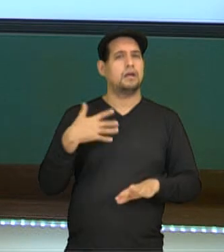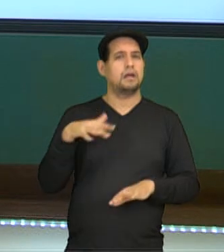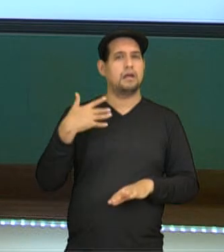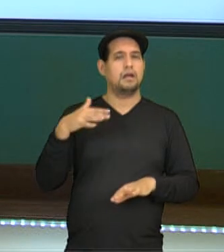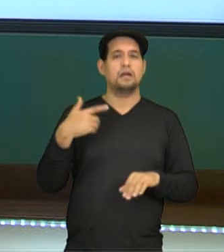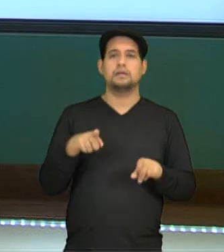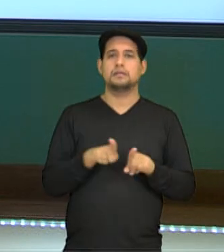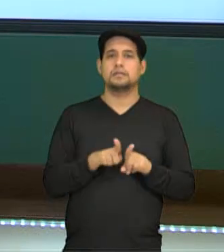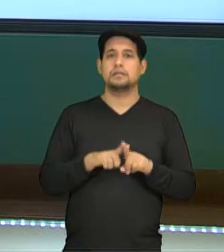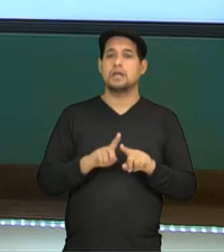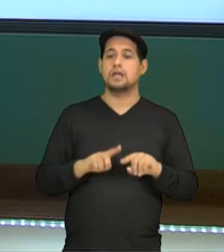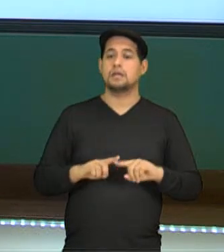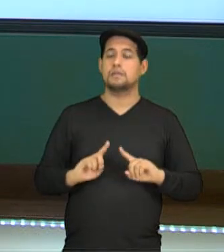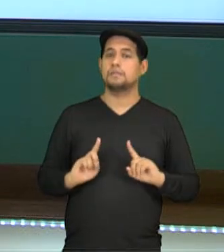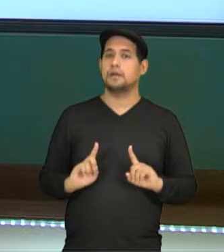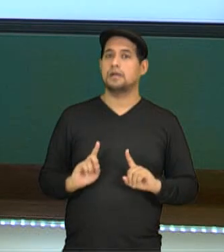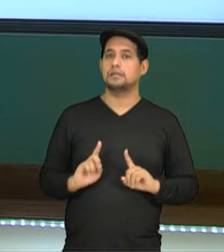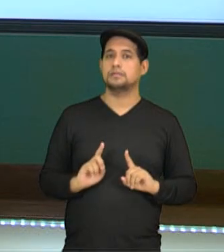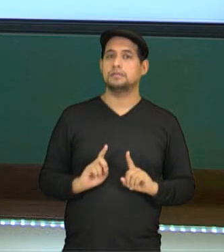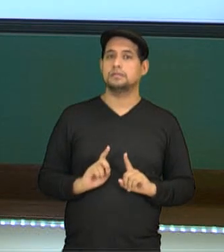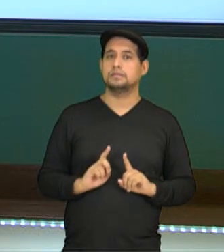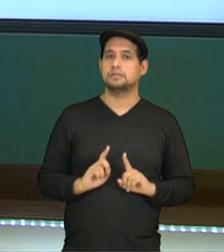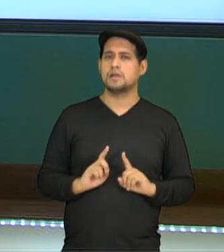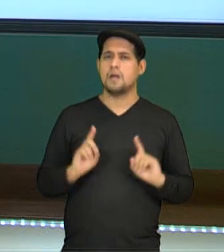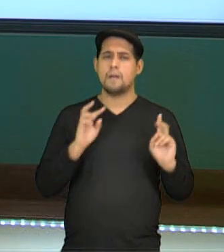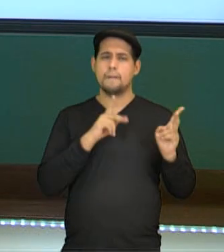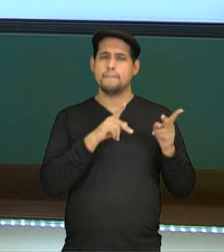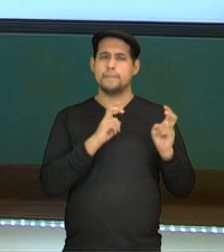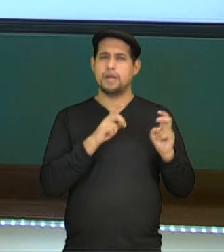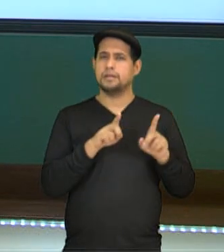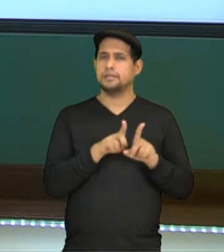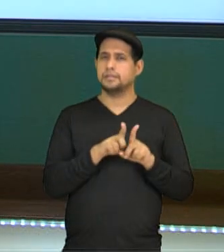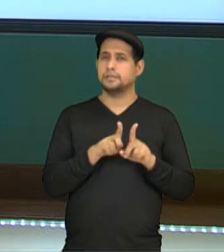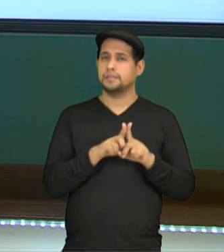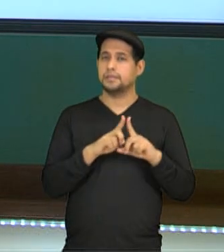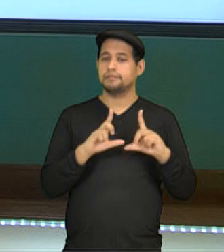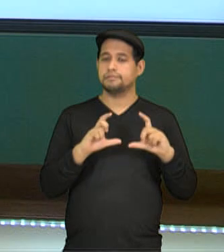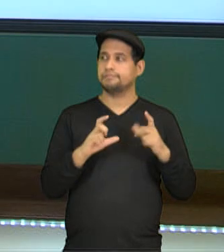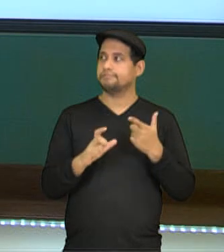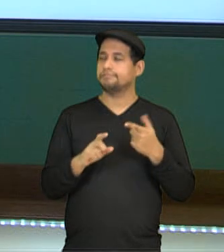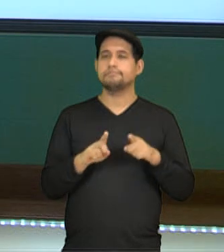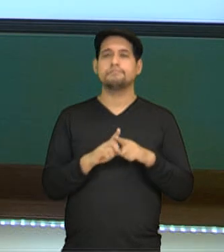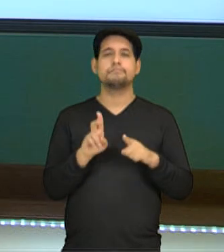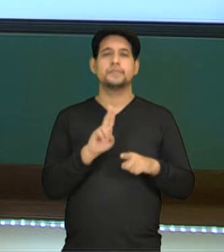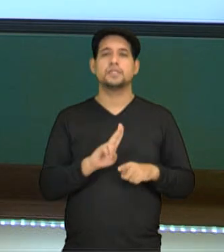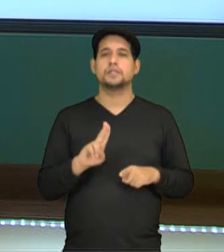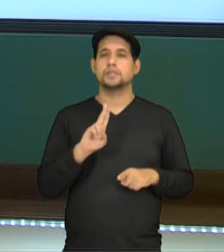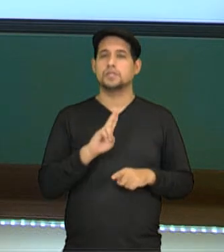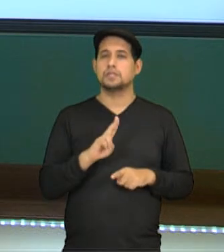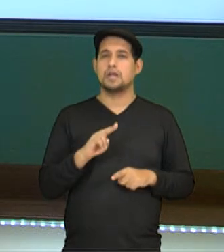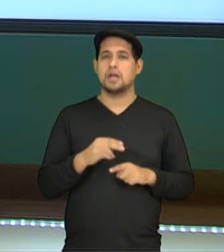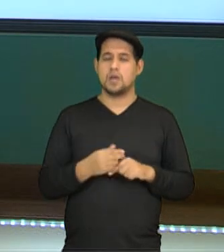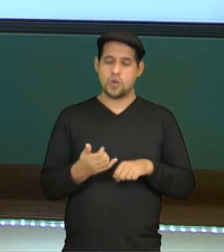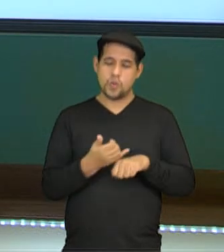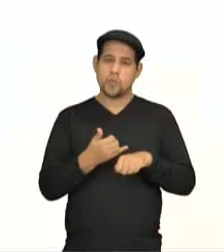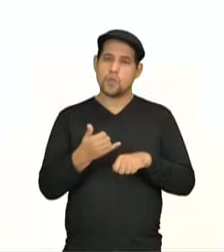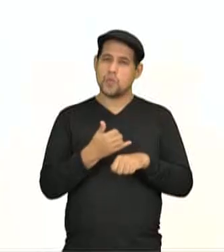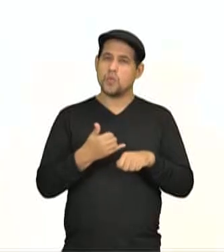perigosíssimos. Então, observe aqui na imagem, a placa de gordura pode